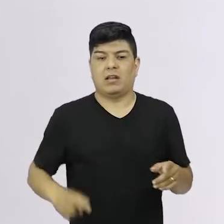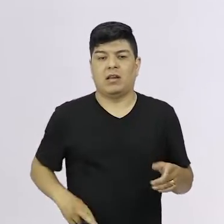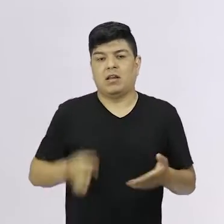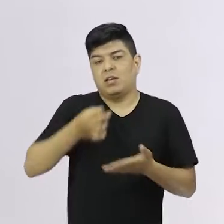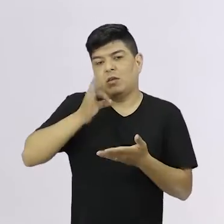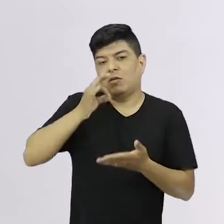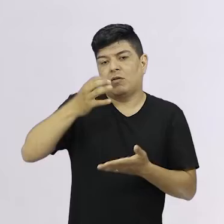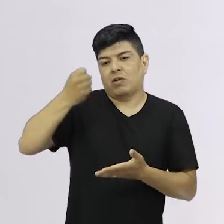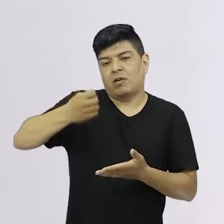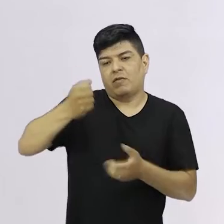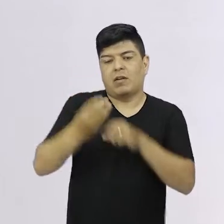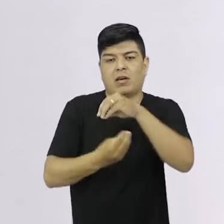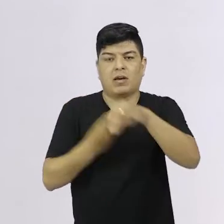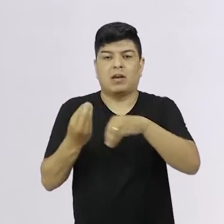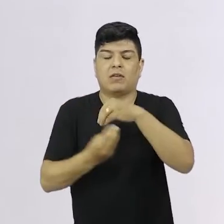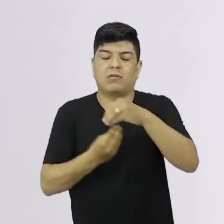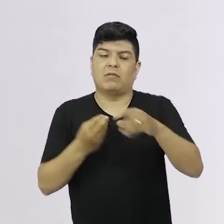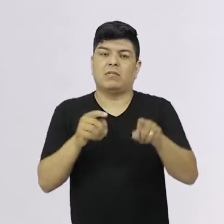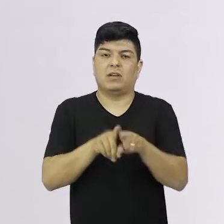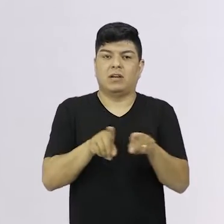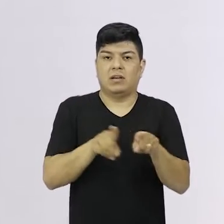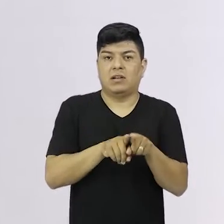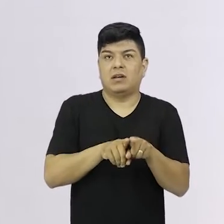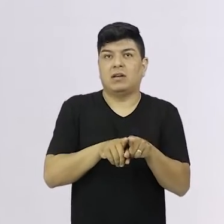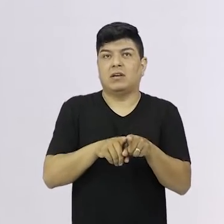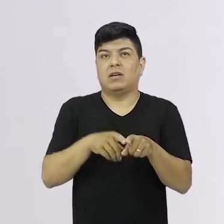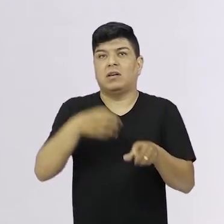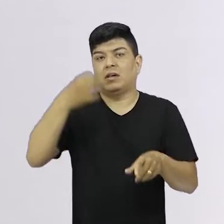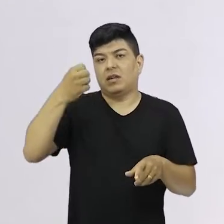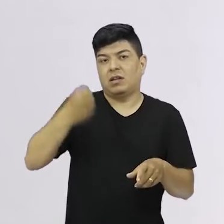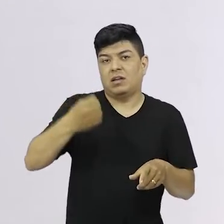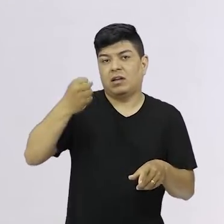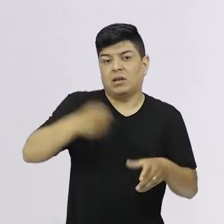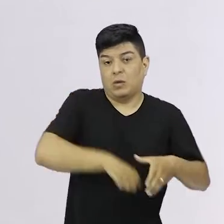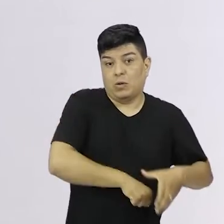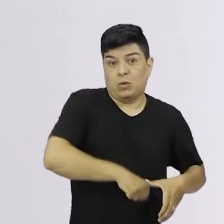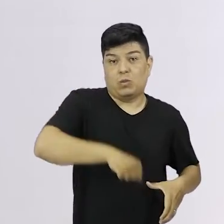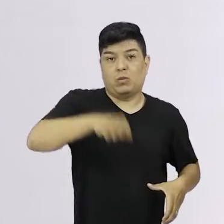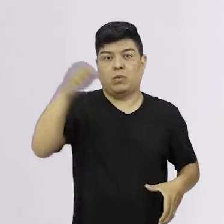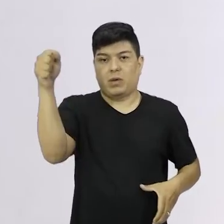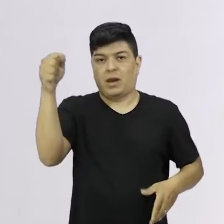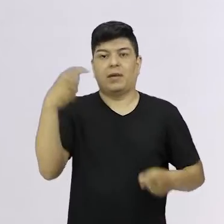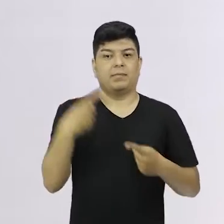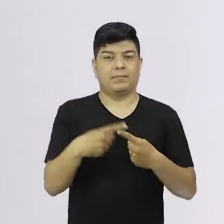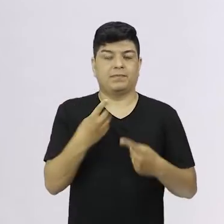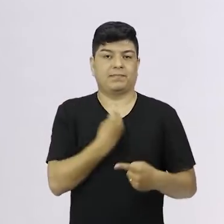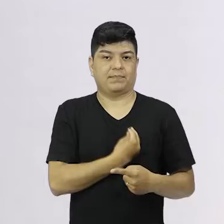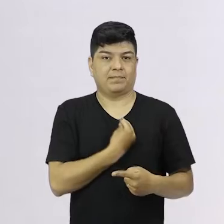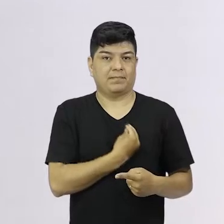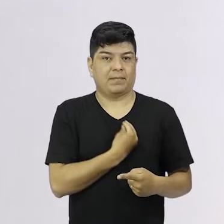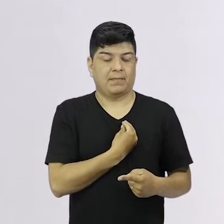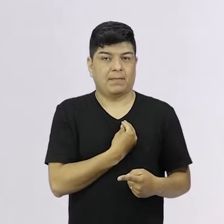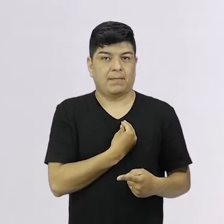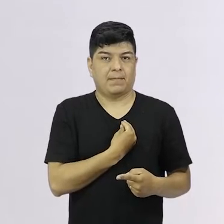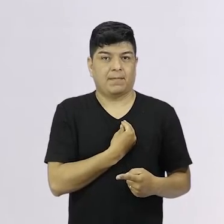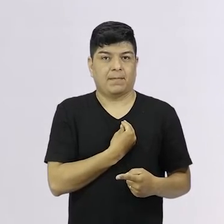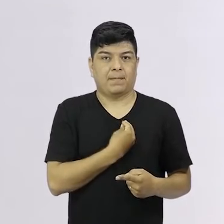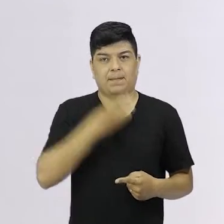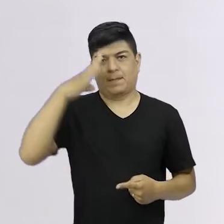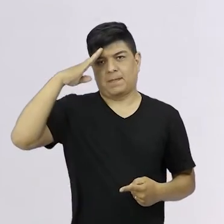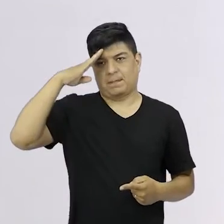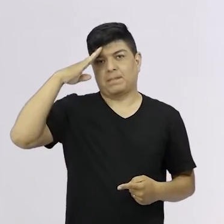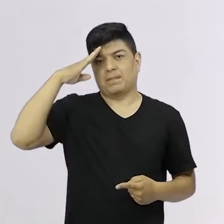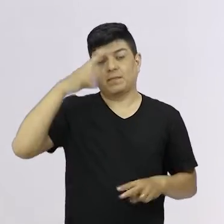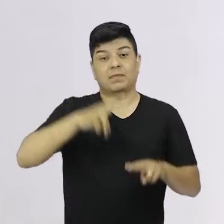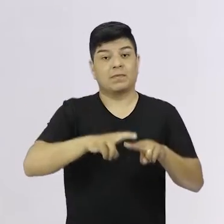com Leite, né? República da Espada também, porque a gente tem a presença dos